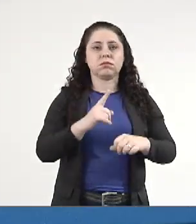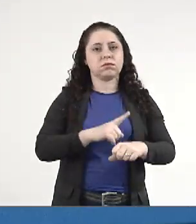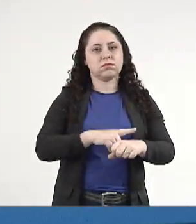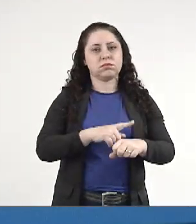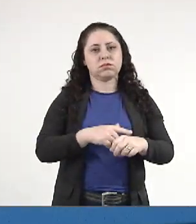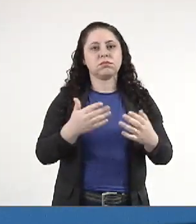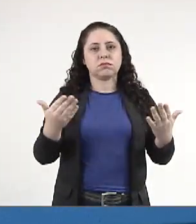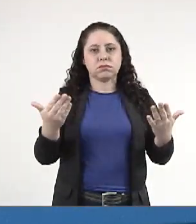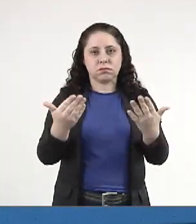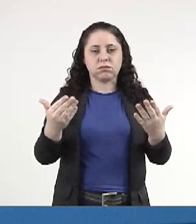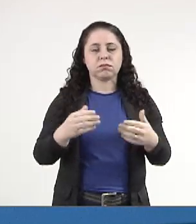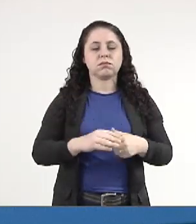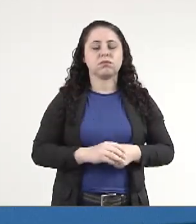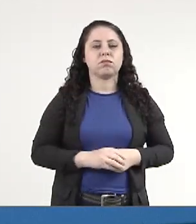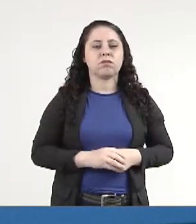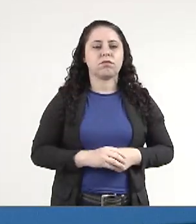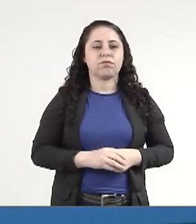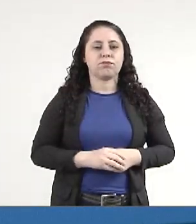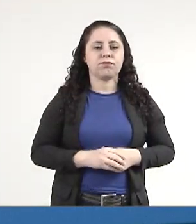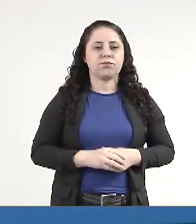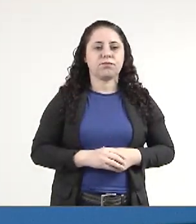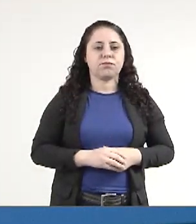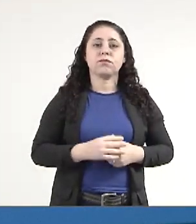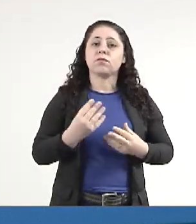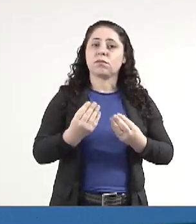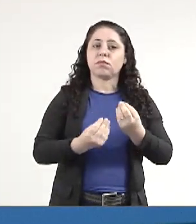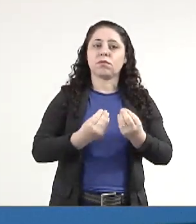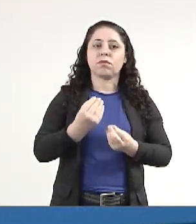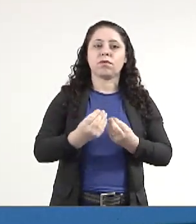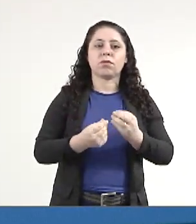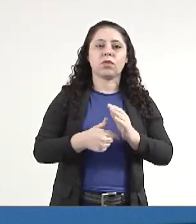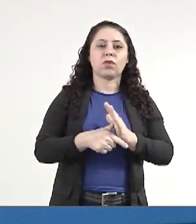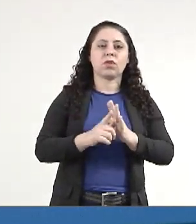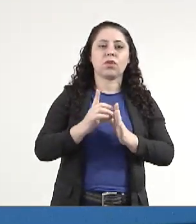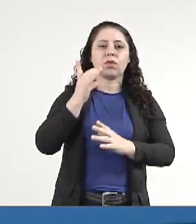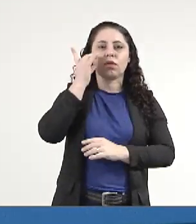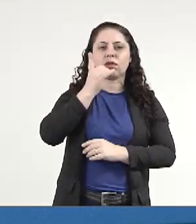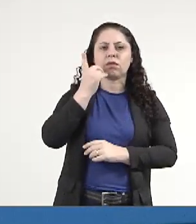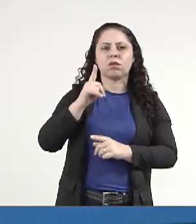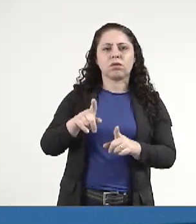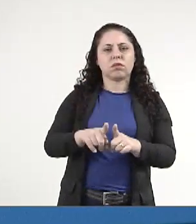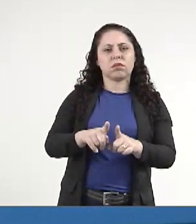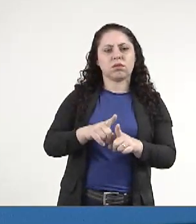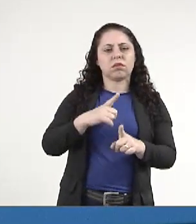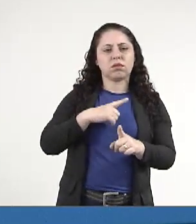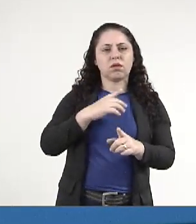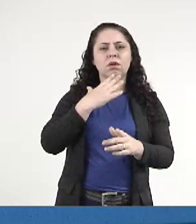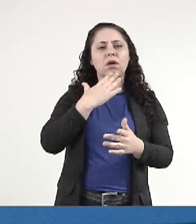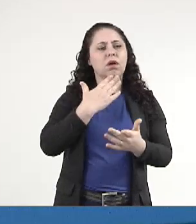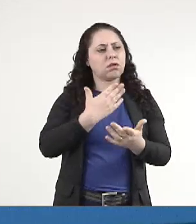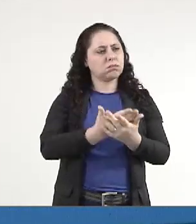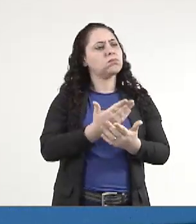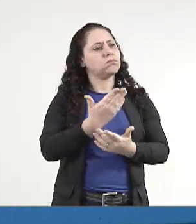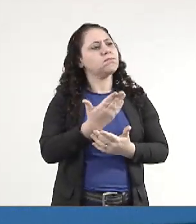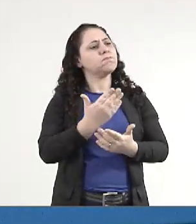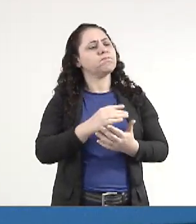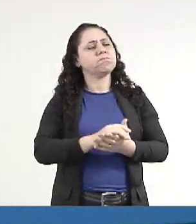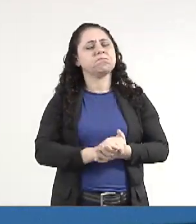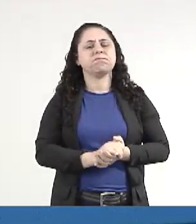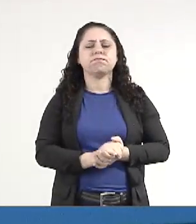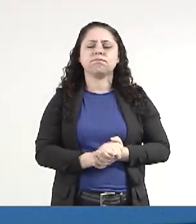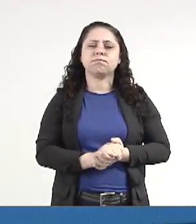momento. E, como o deputado que me antecedeu, também tenho uma enorme admiração por Vossa